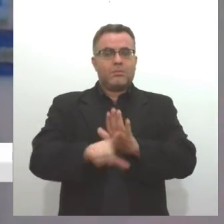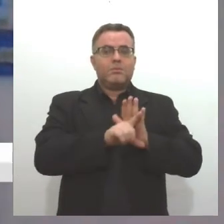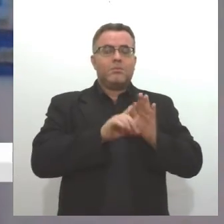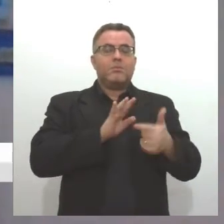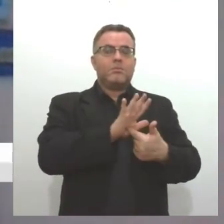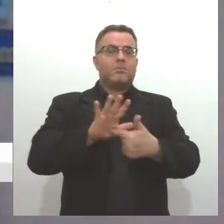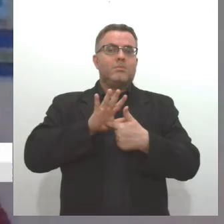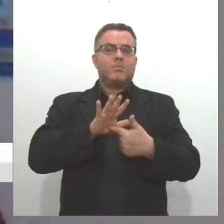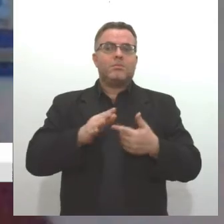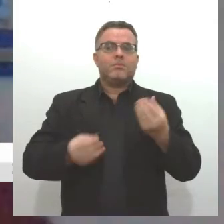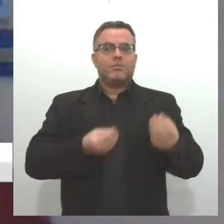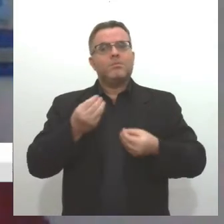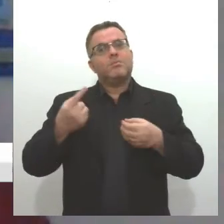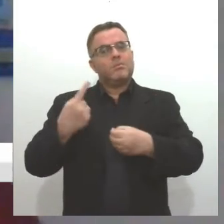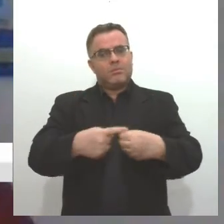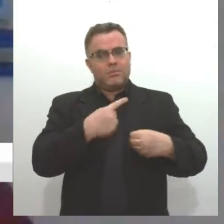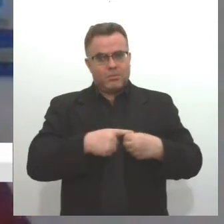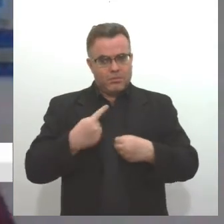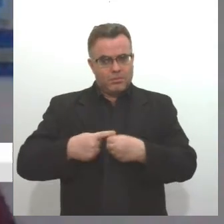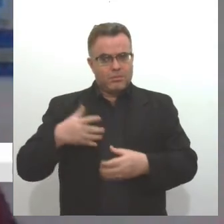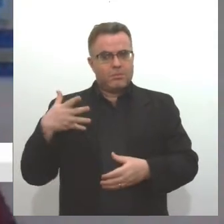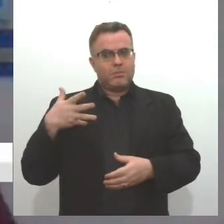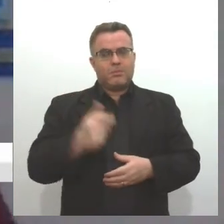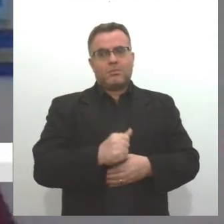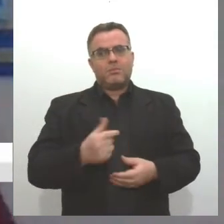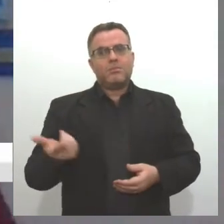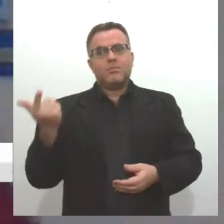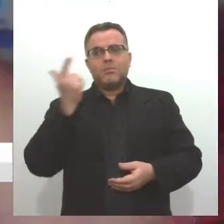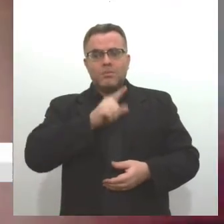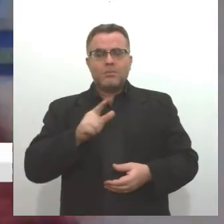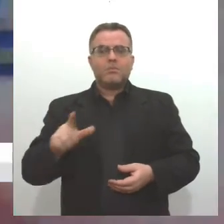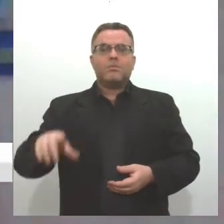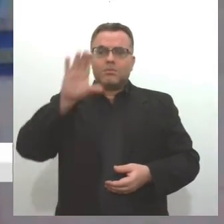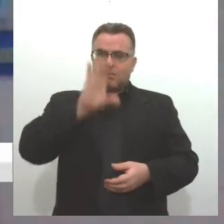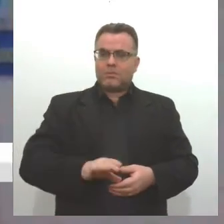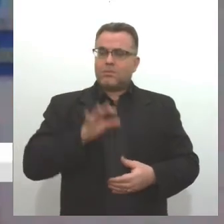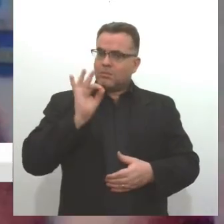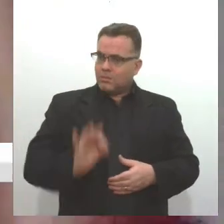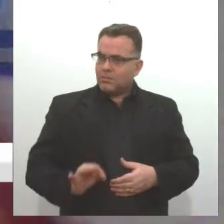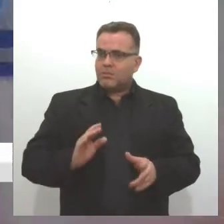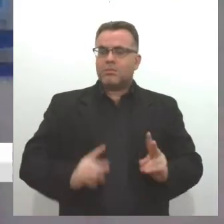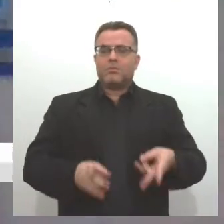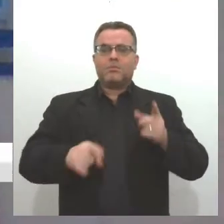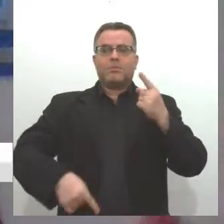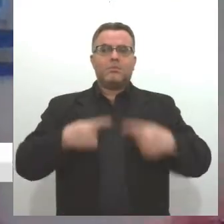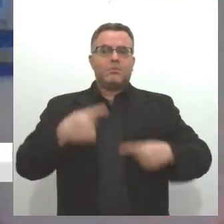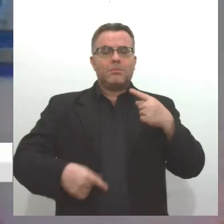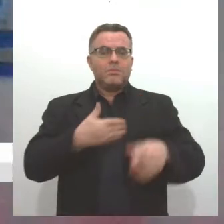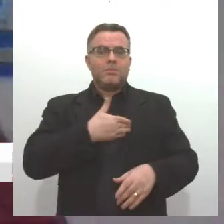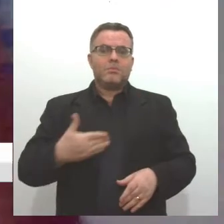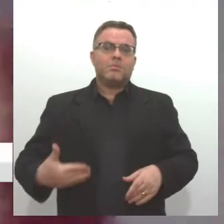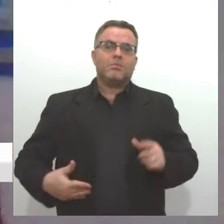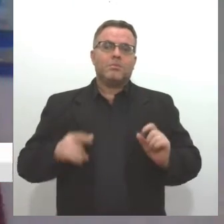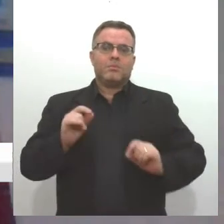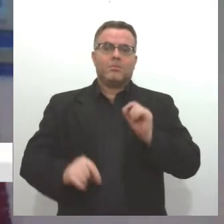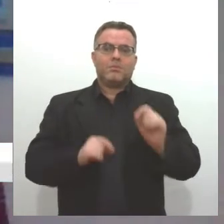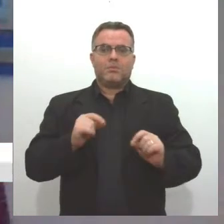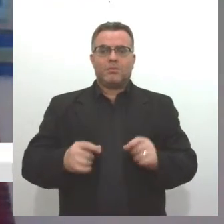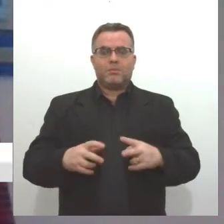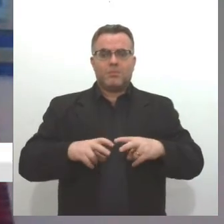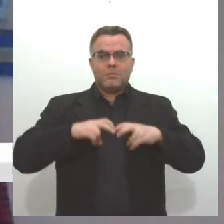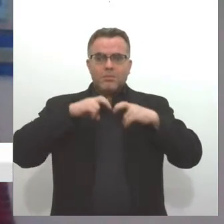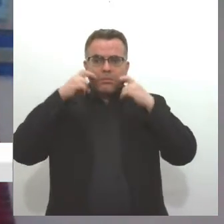de Aracaju, talvez uma das que mais garante a cidadania, mas que em políticas públicas é uma das que mais passa vergonha com uma